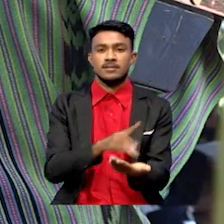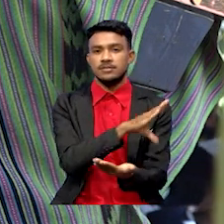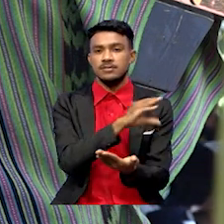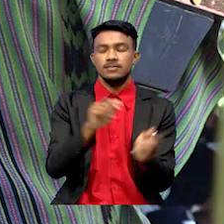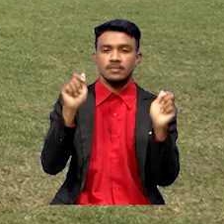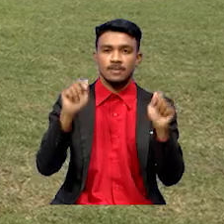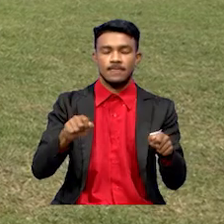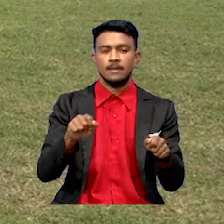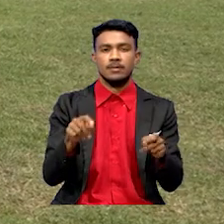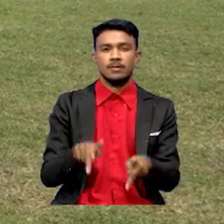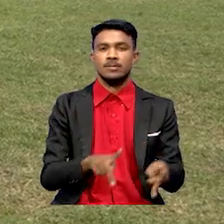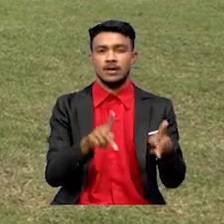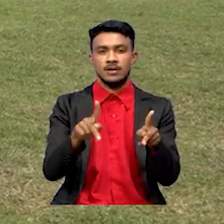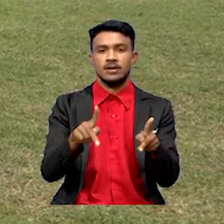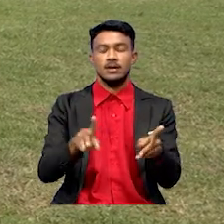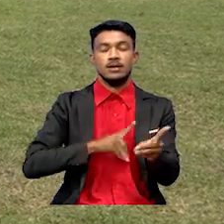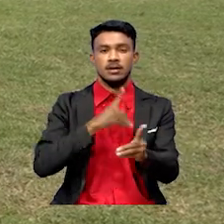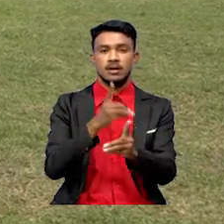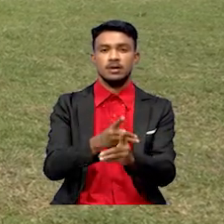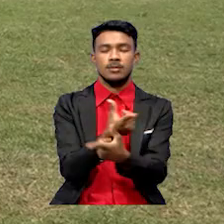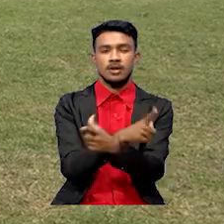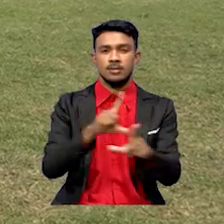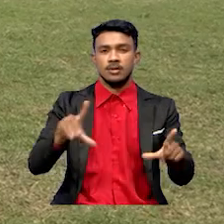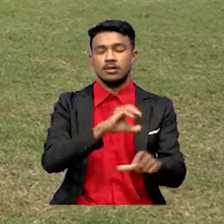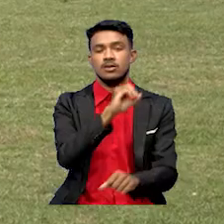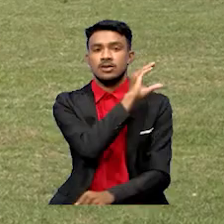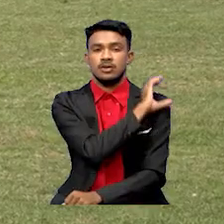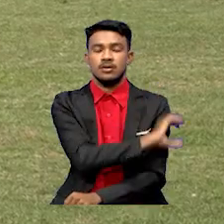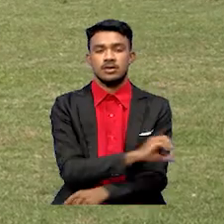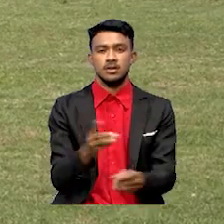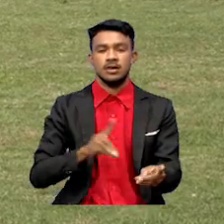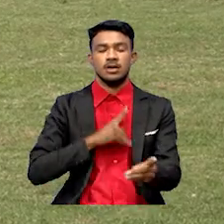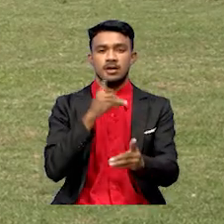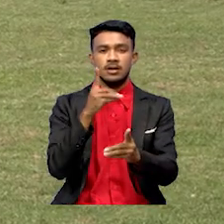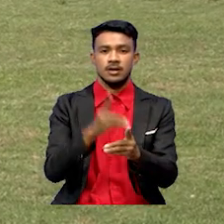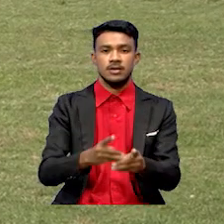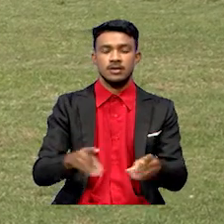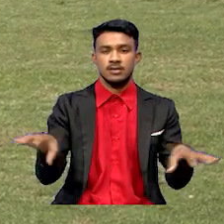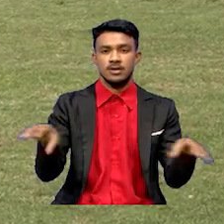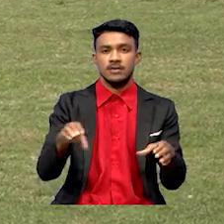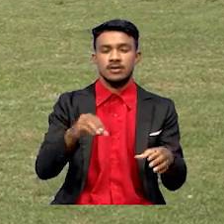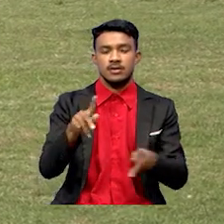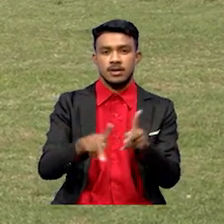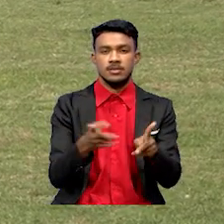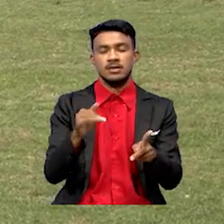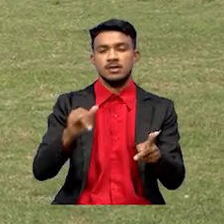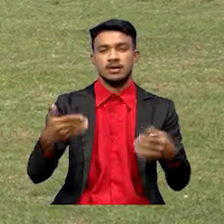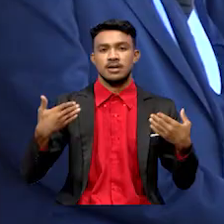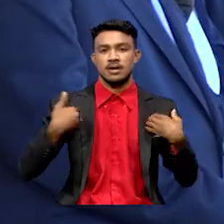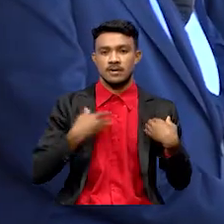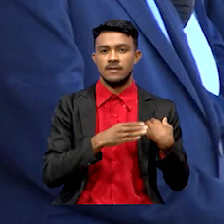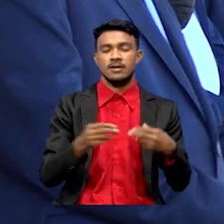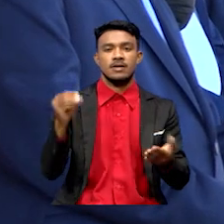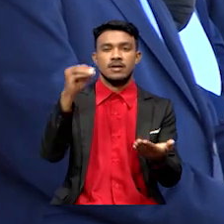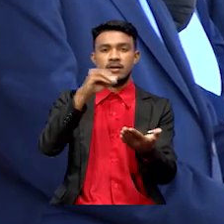tranquilidade públicas direito à liberdade na segurança né direito fundamental será a vencer n ã de abertura